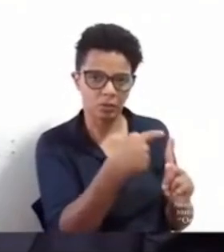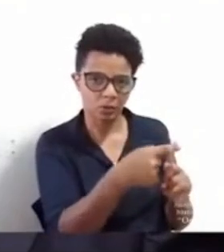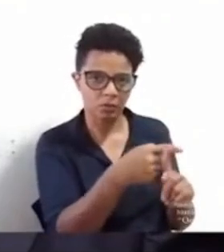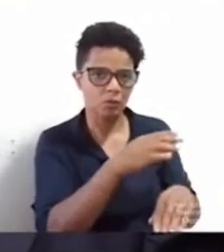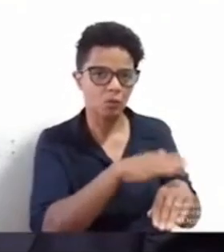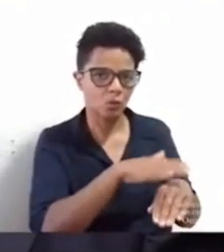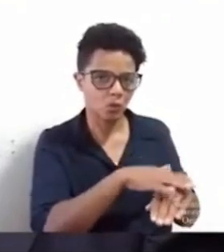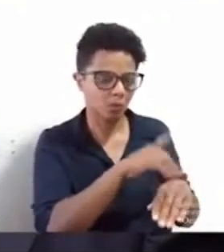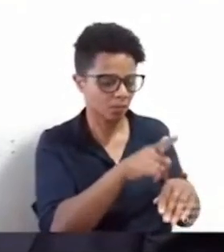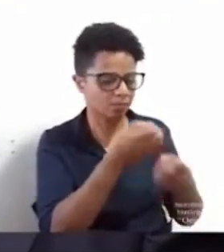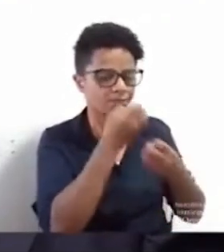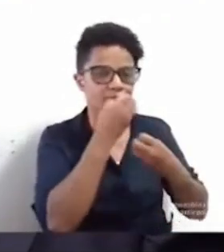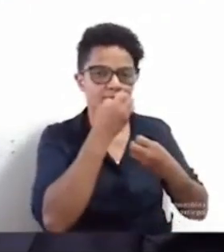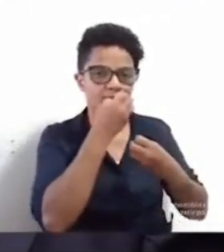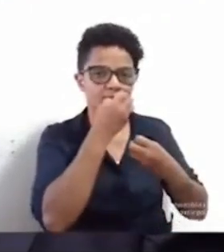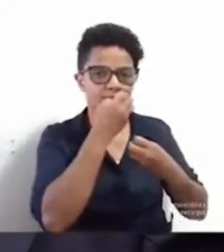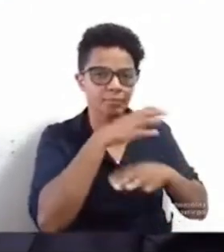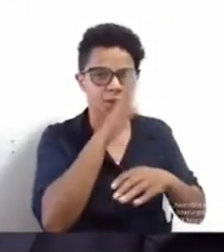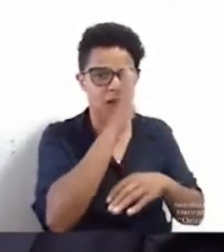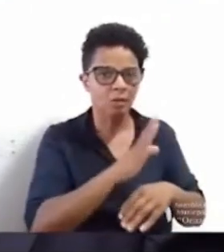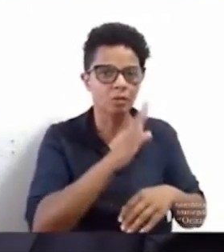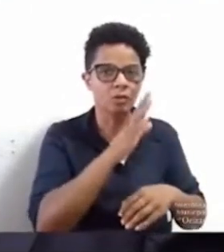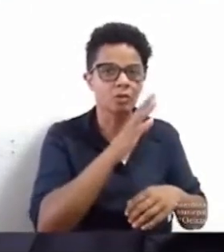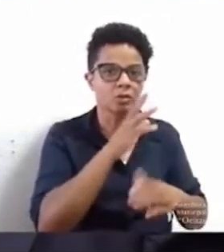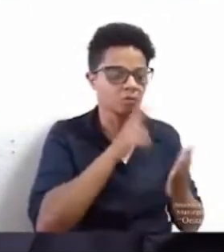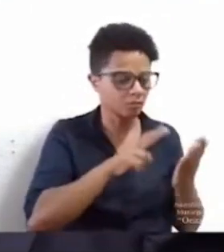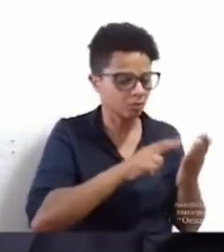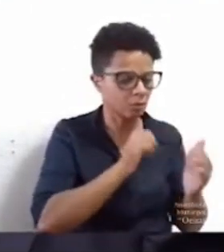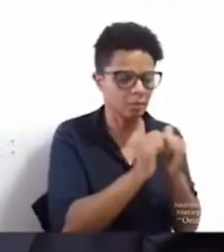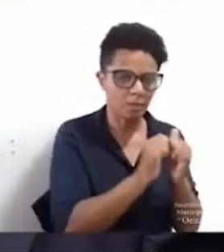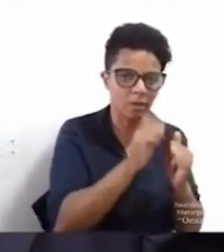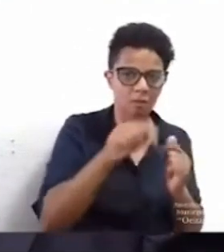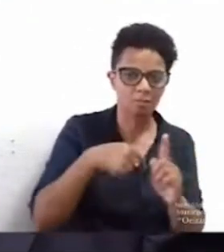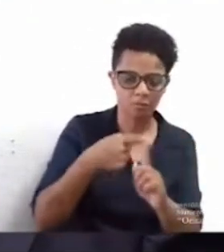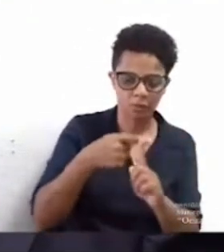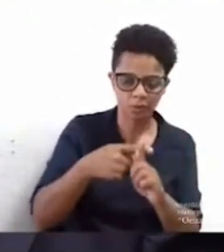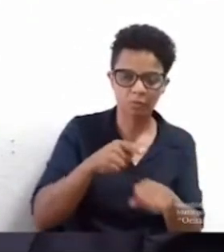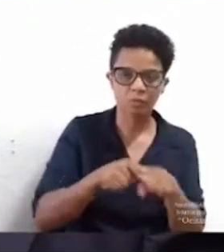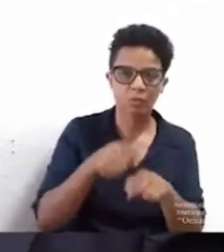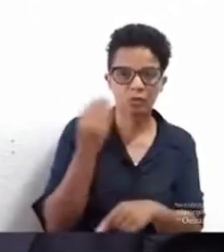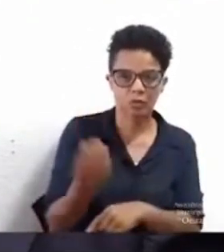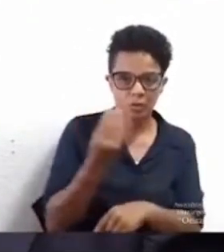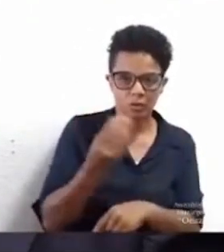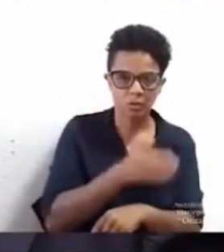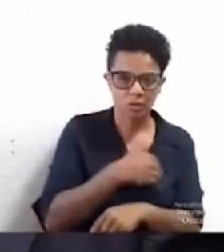da perda de hábitos de leitura em papel e uma mais-valia para as políticas de juventude, saúde, cultura e recreio.